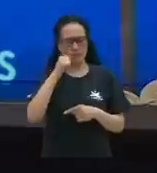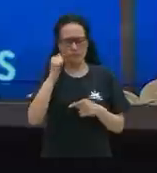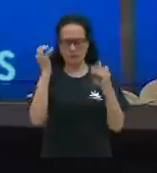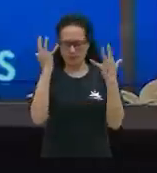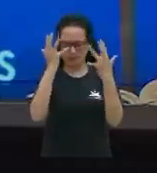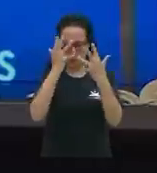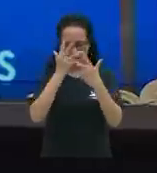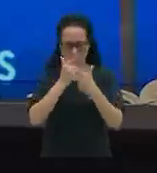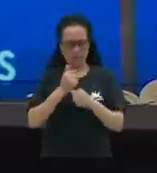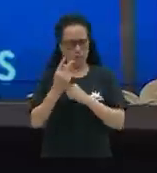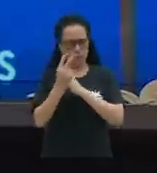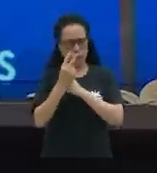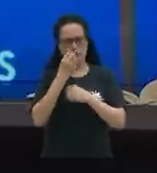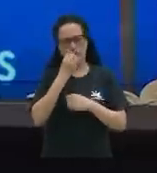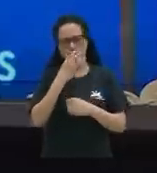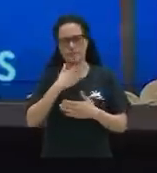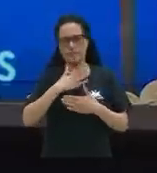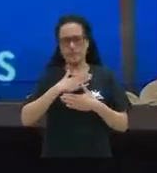bem de mim.